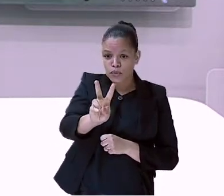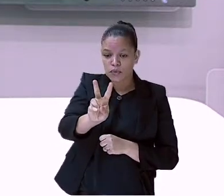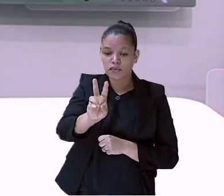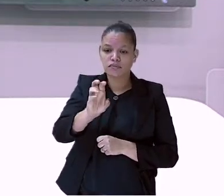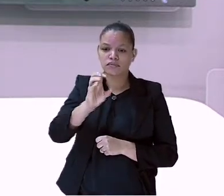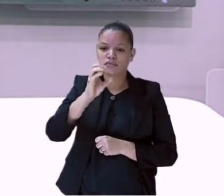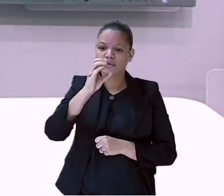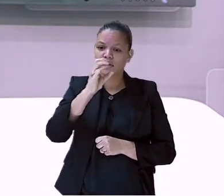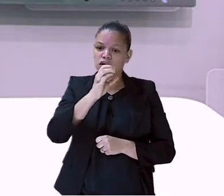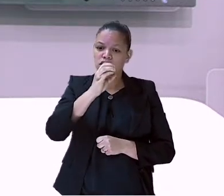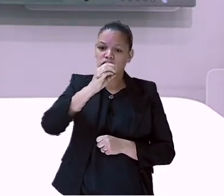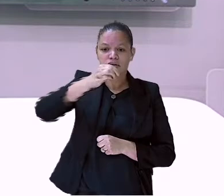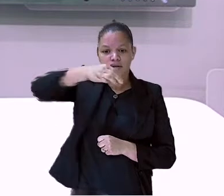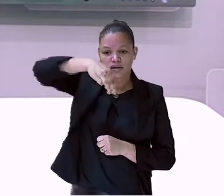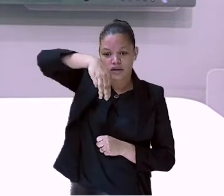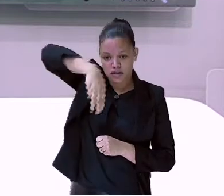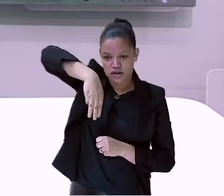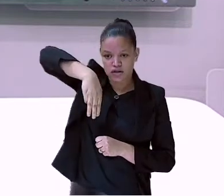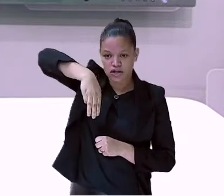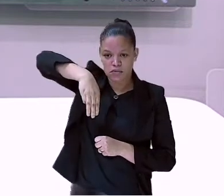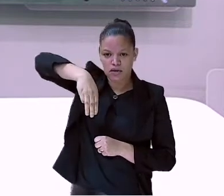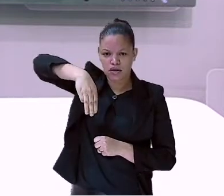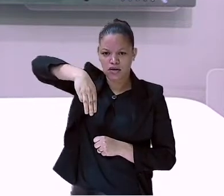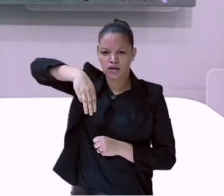isso? Eu vou escrever dessa forma.